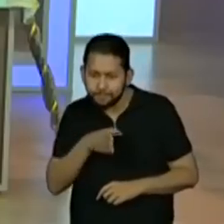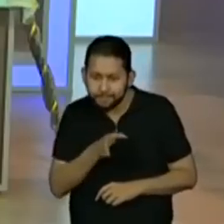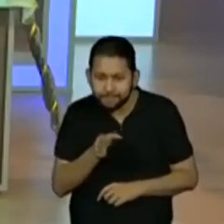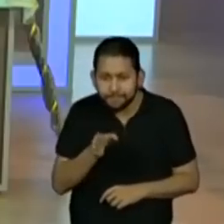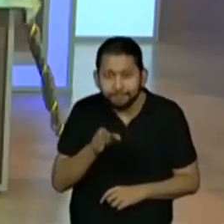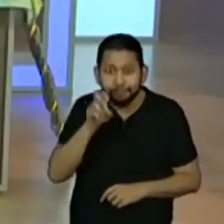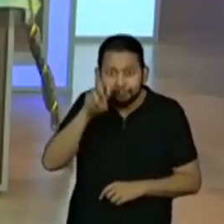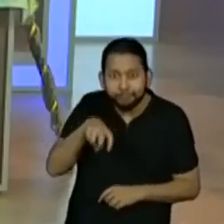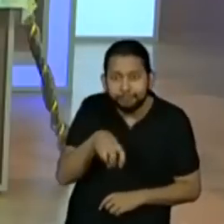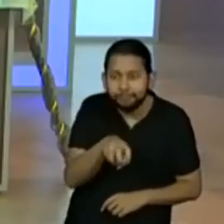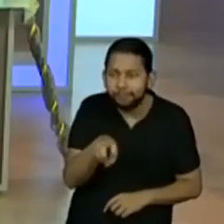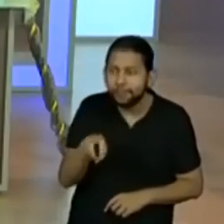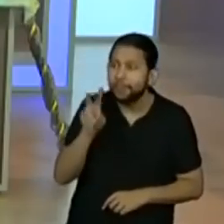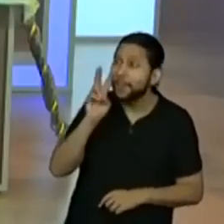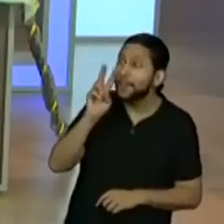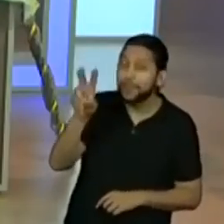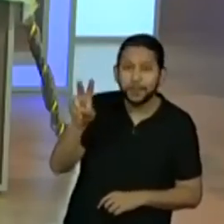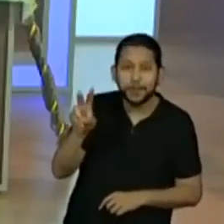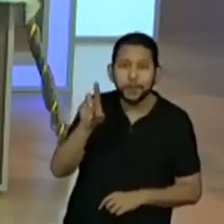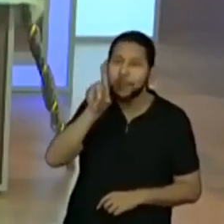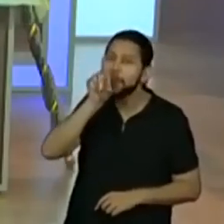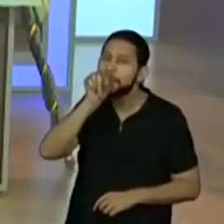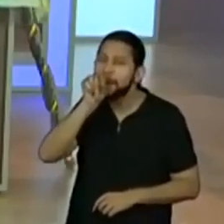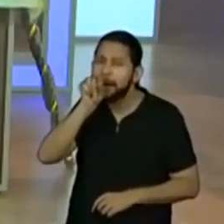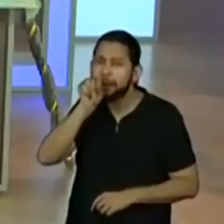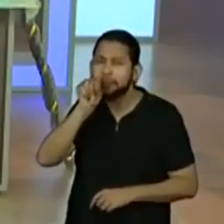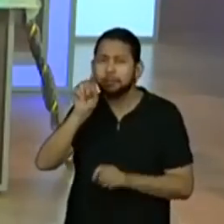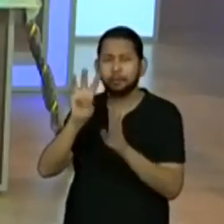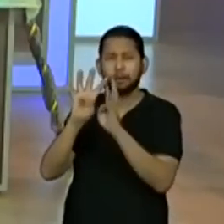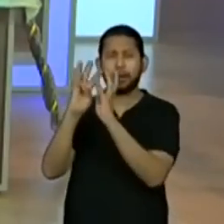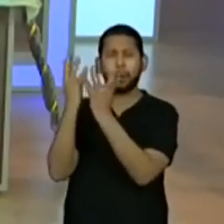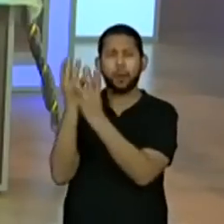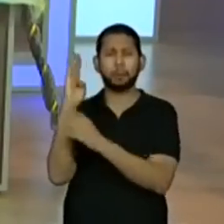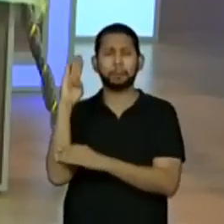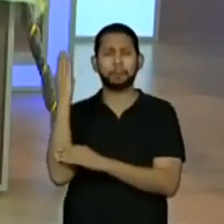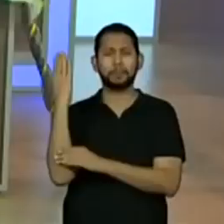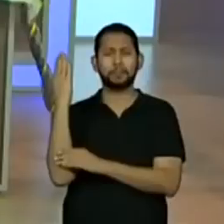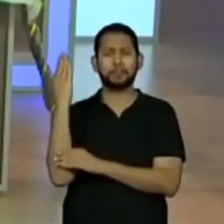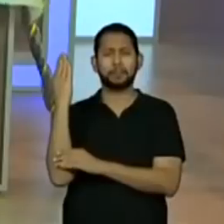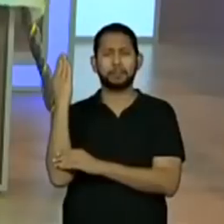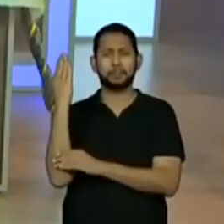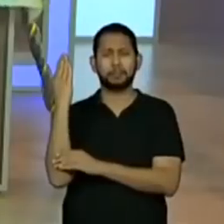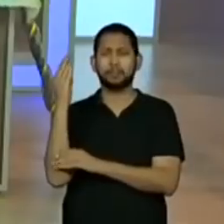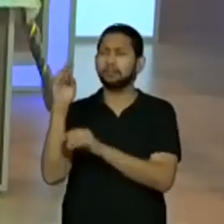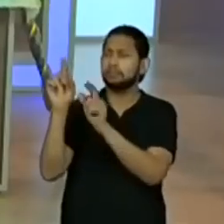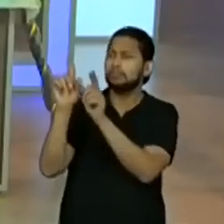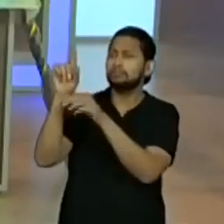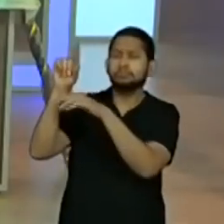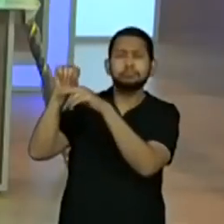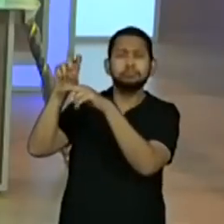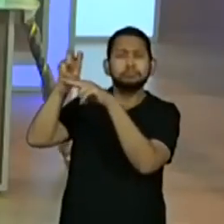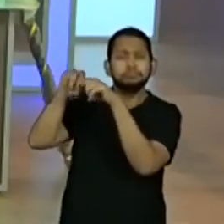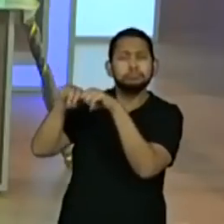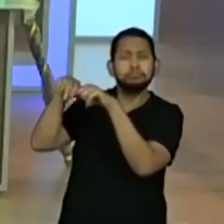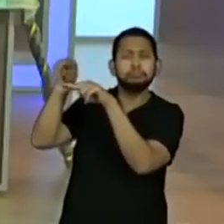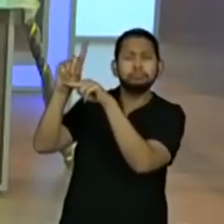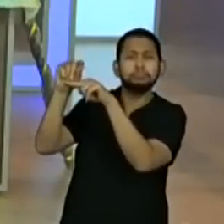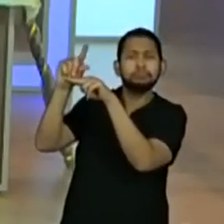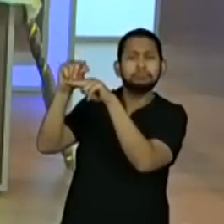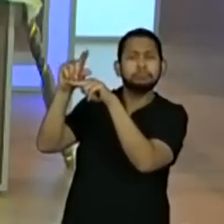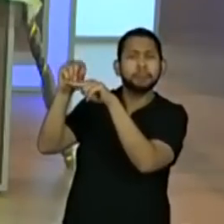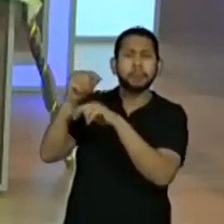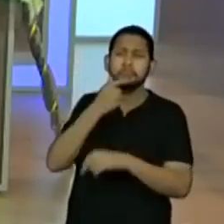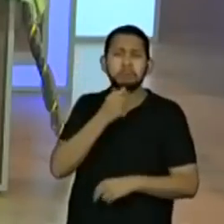o pássaro estava numa gaiola de madeira. Ele, esqueceu de tudo que a raposa tinha